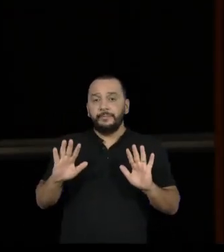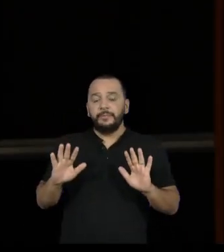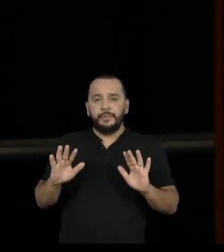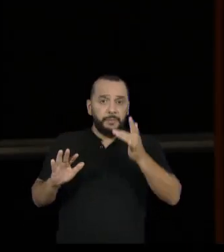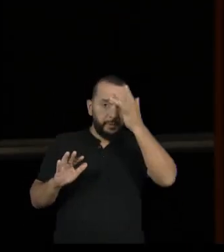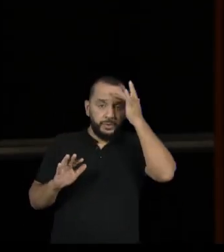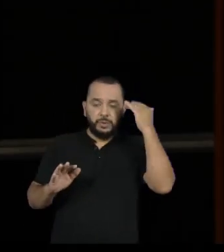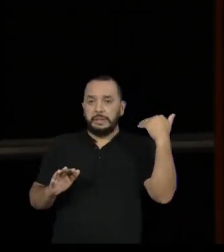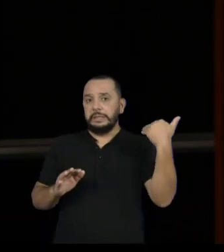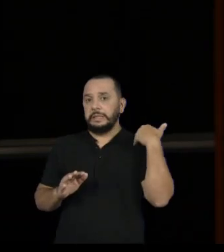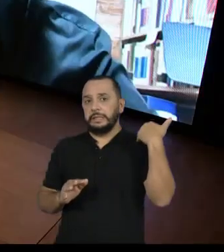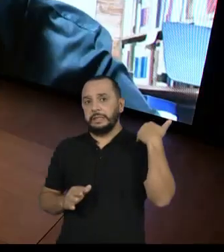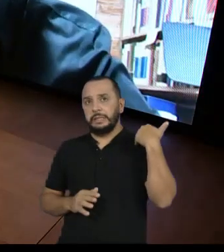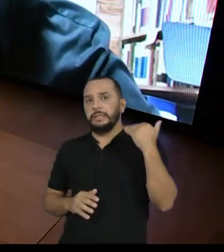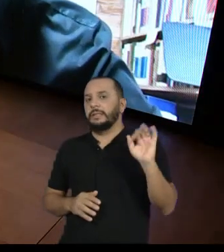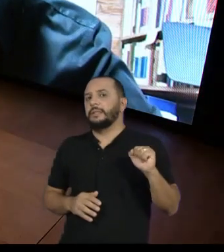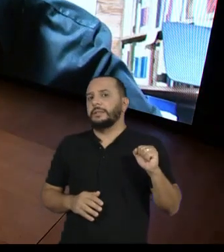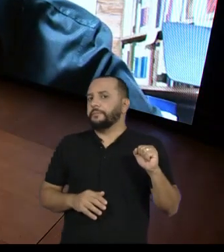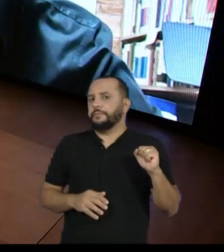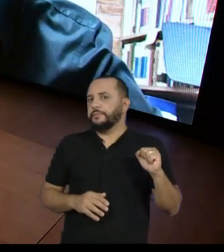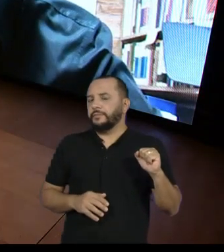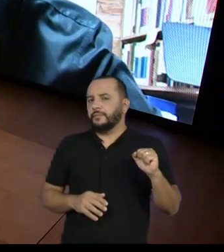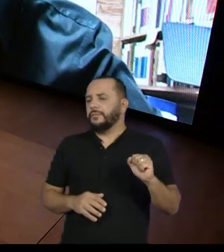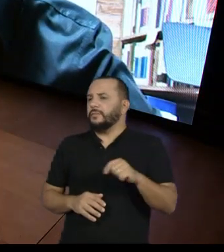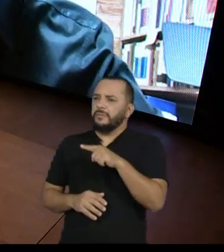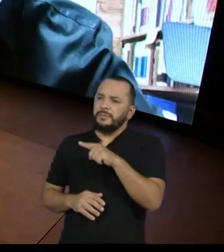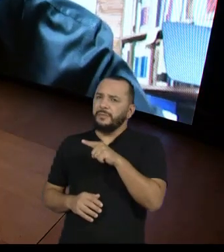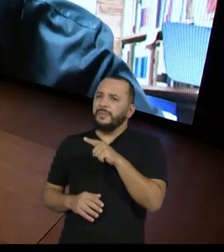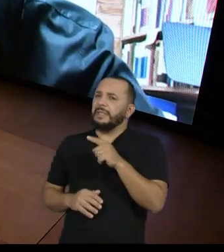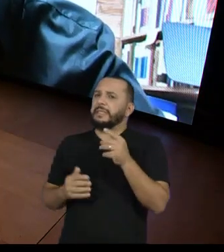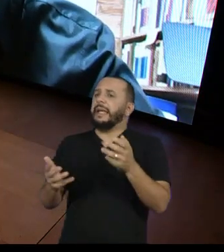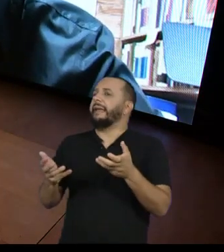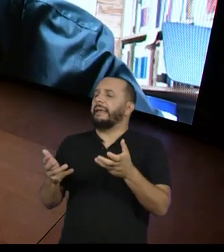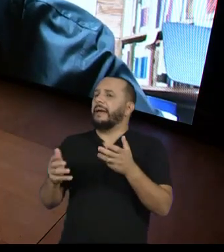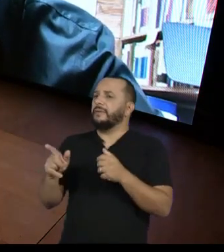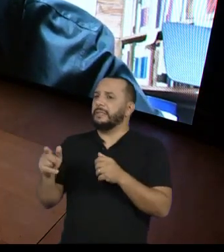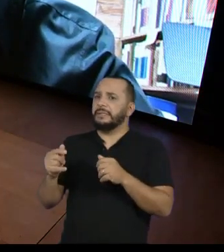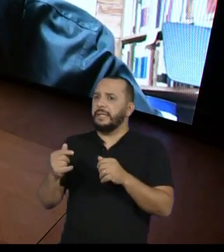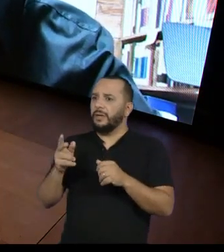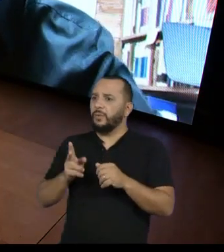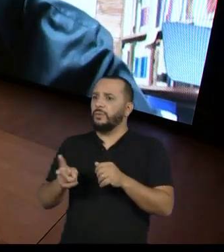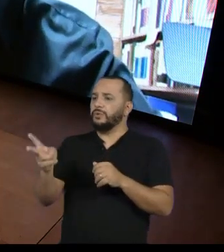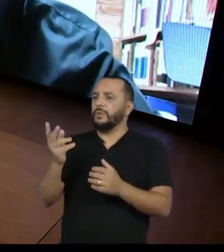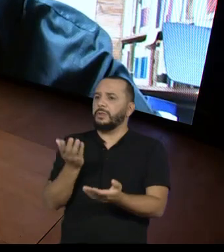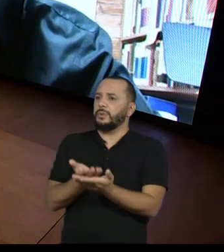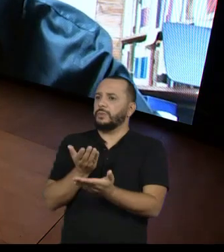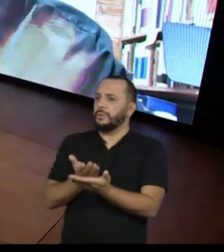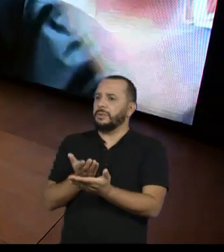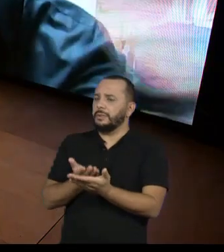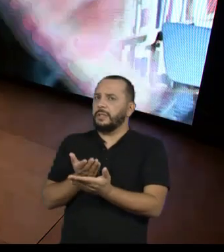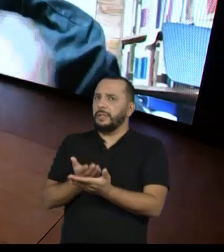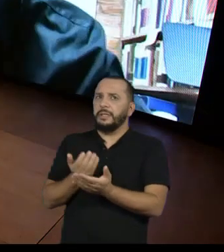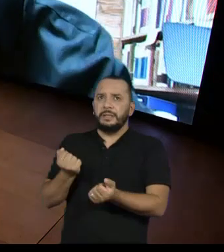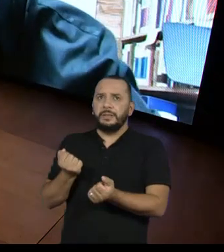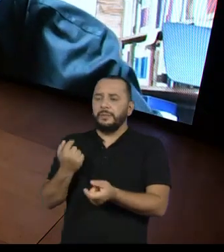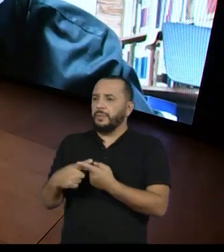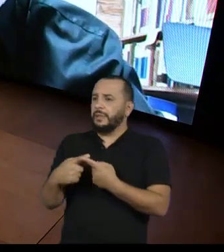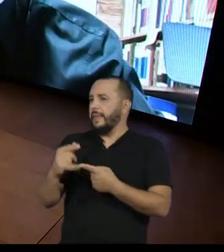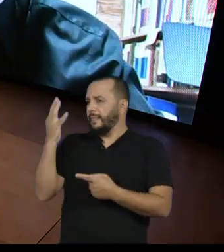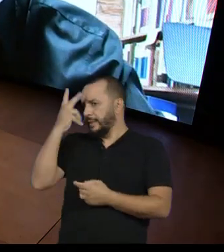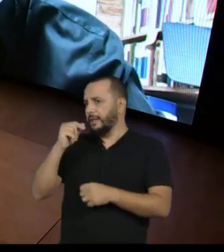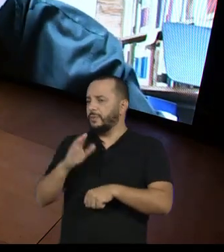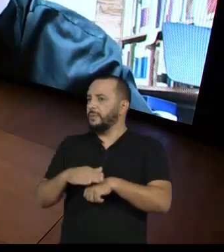e disse... Alguém da cultura inglesa chegou para mim naquela época, meu Deus, vou esquecer o nome da pessoa agora, jamais imaginei que eu